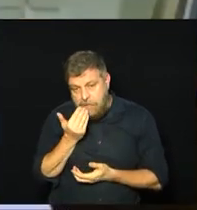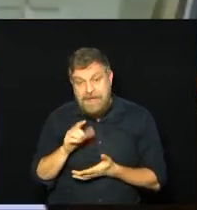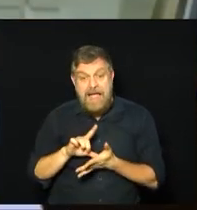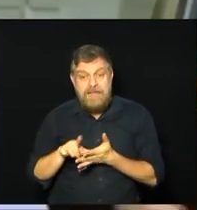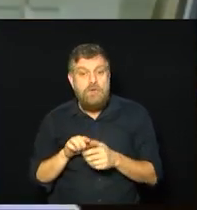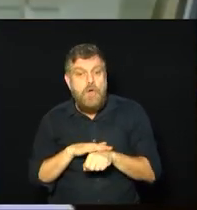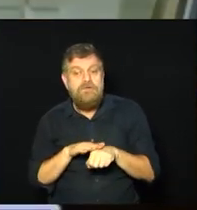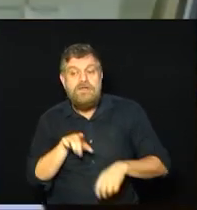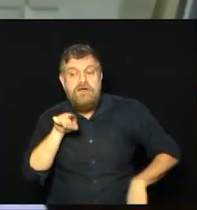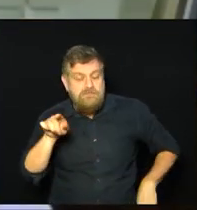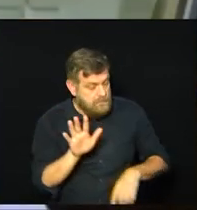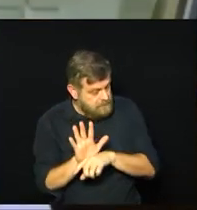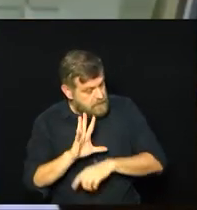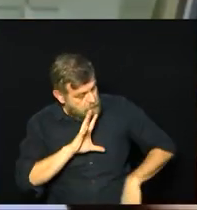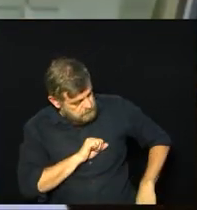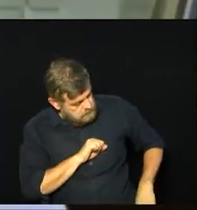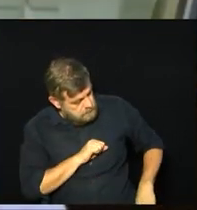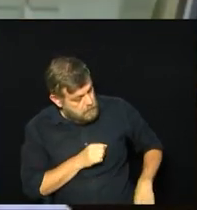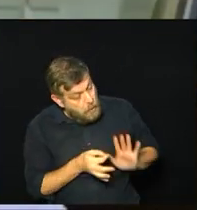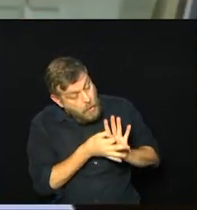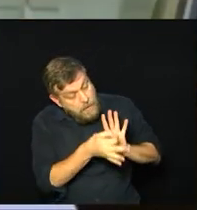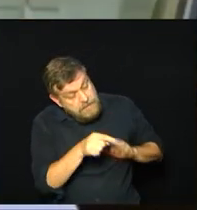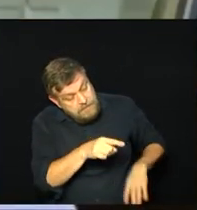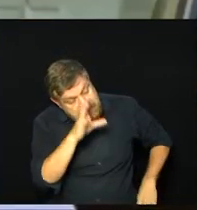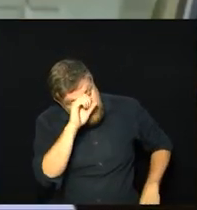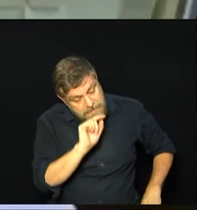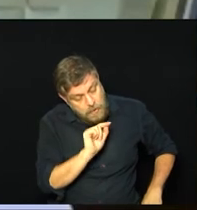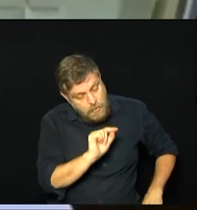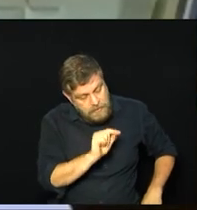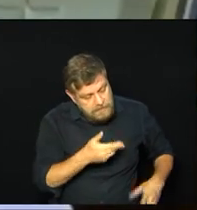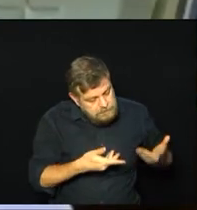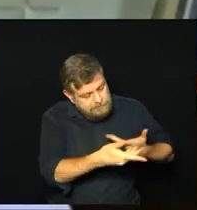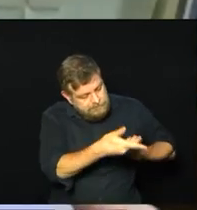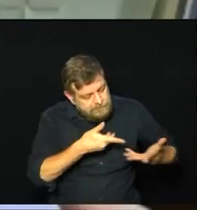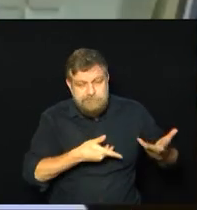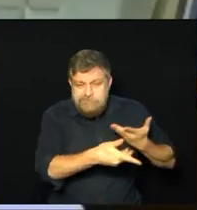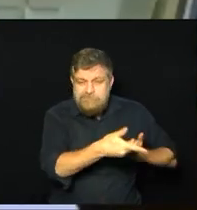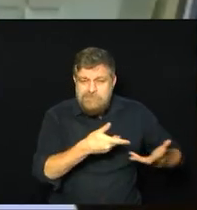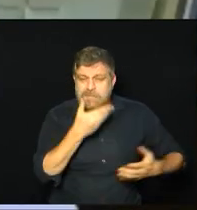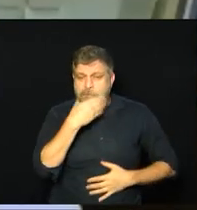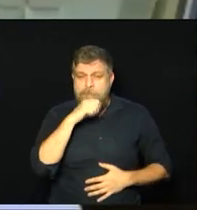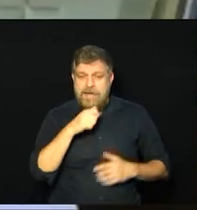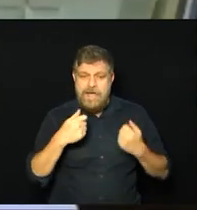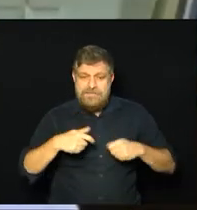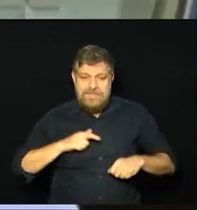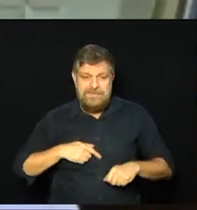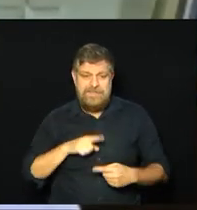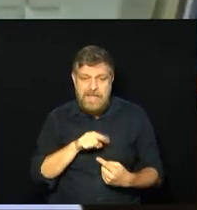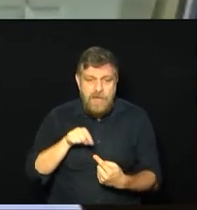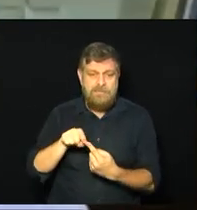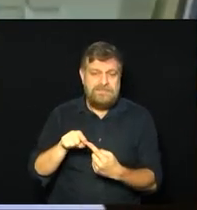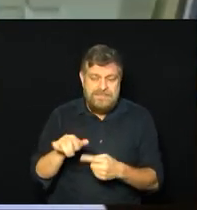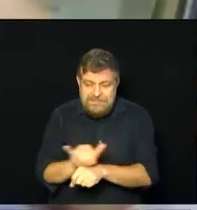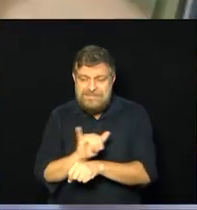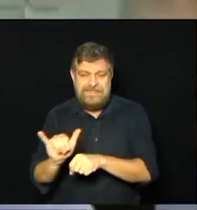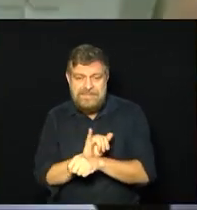o que foi aquele filme, que aquele filme trouxe de aprendizado. Então, os pais precisam oferecer opções para aquelas